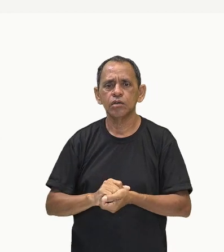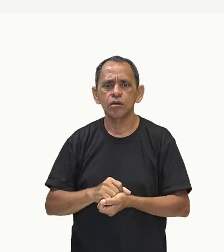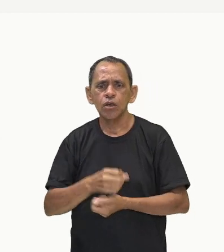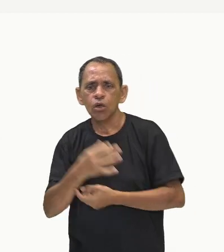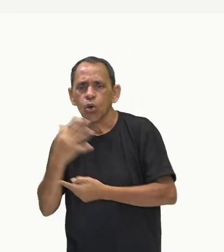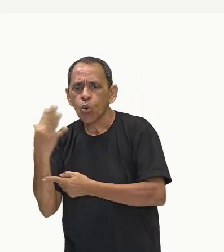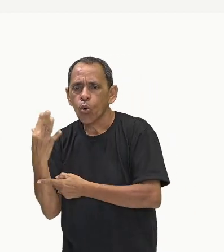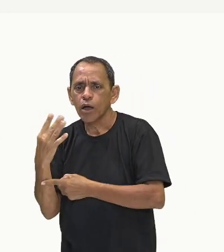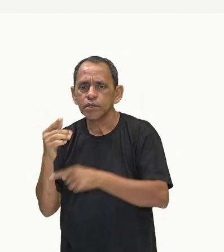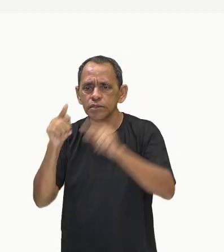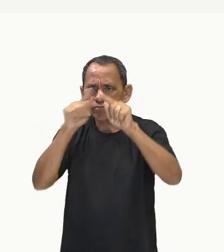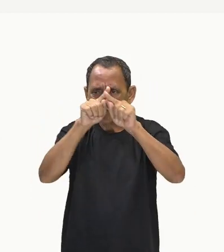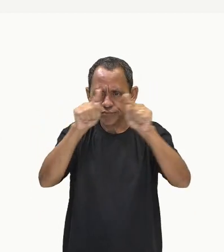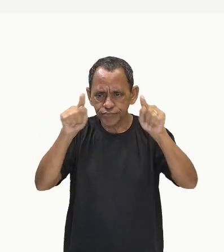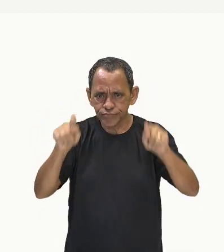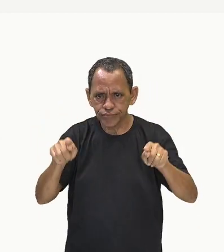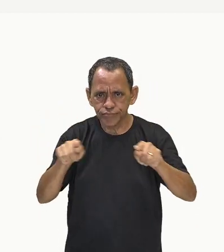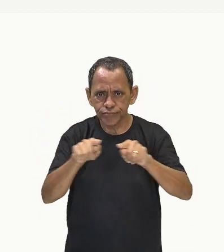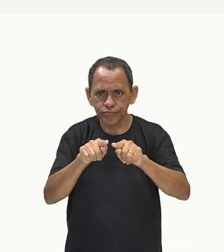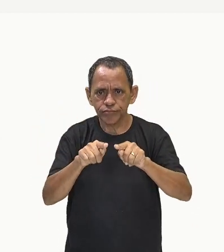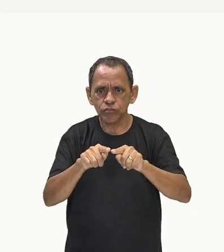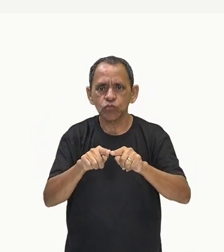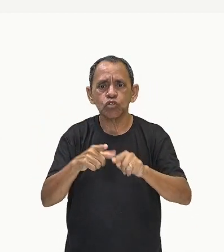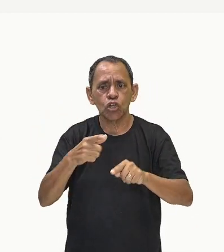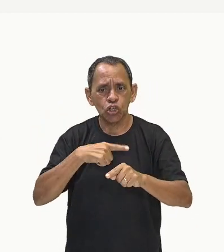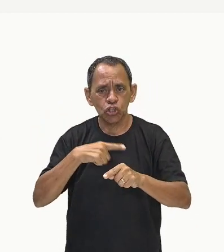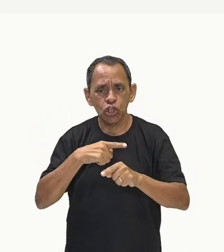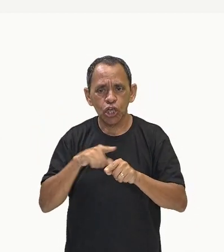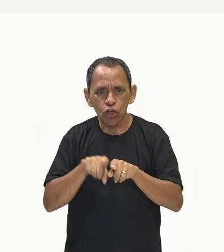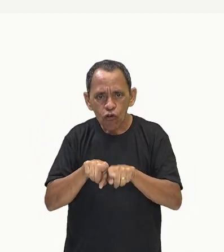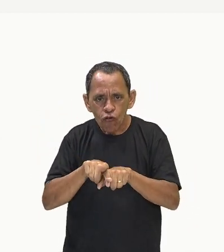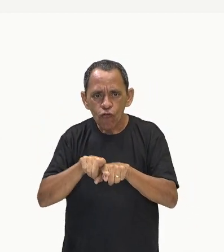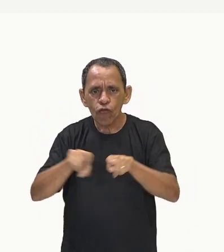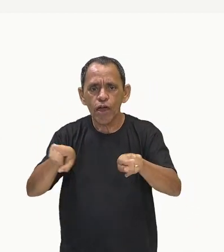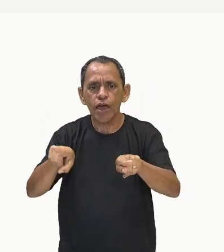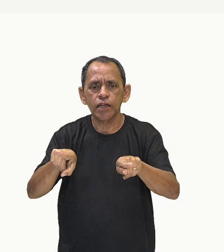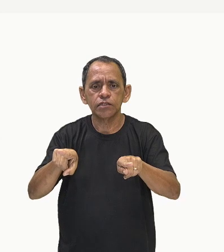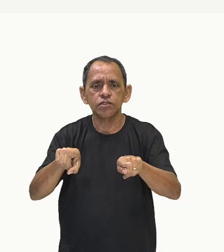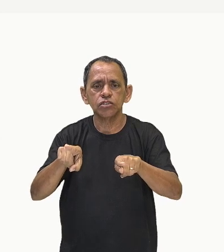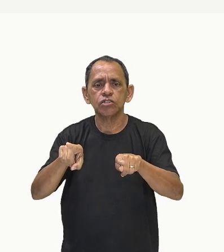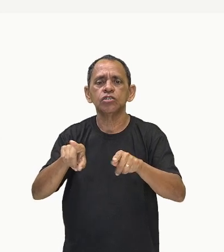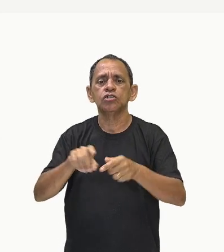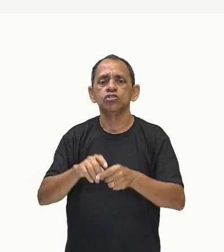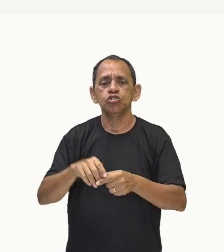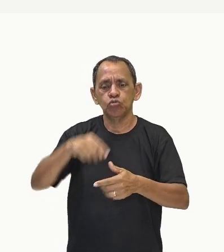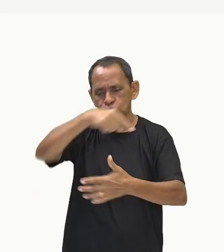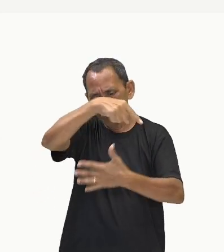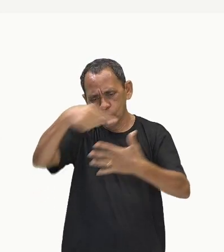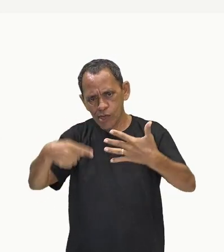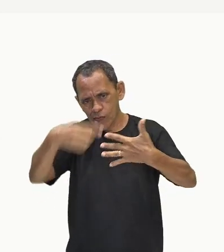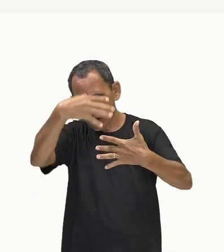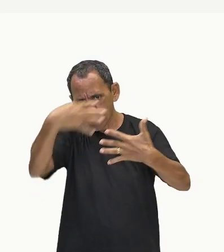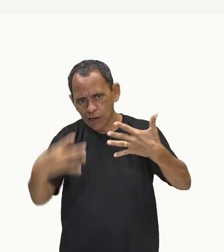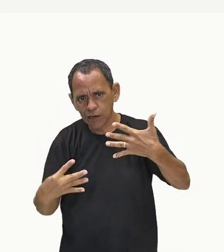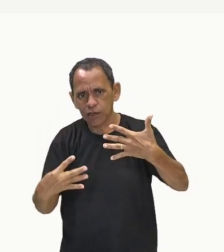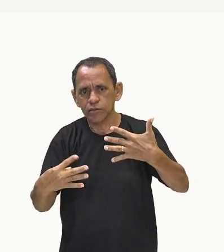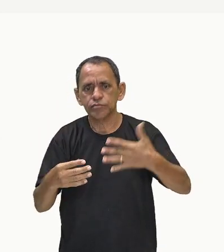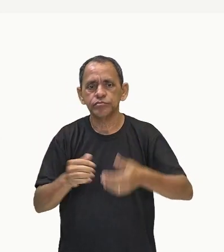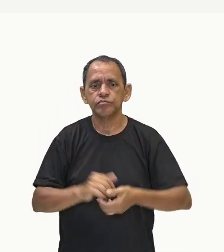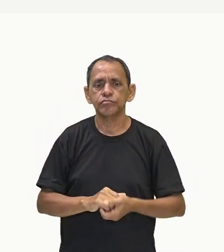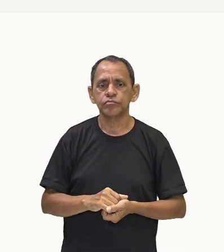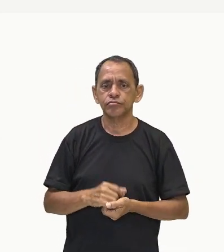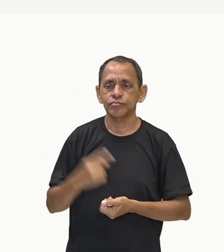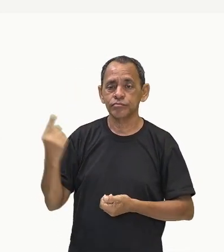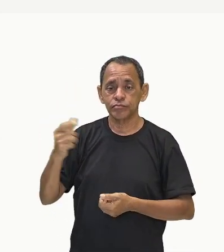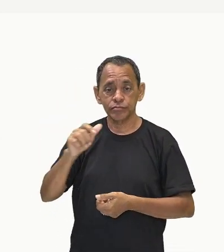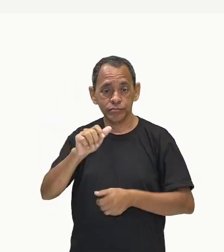quantas arestas possui um vértice de um hexaedro? Aí temos as nossas alternativas. Letra